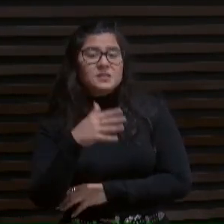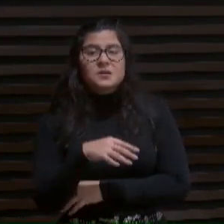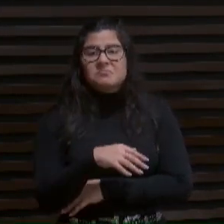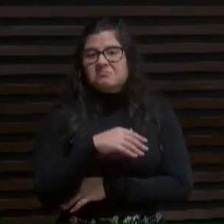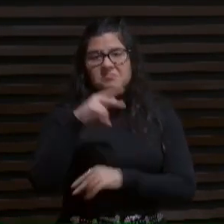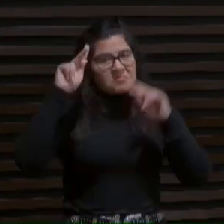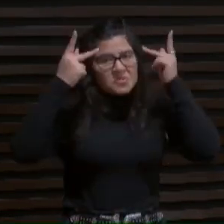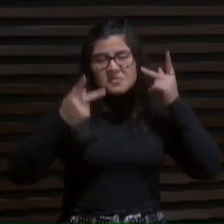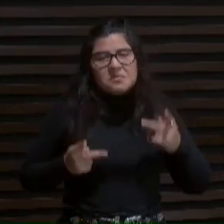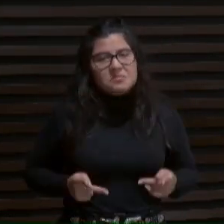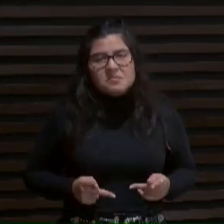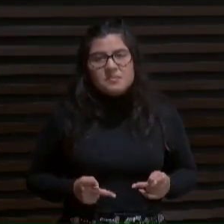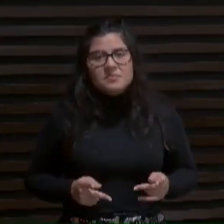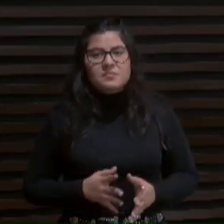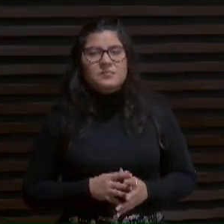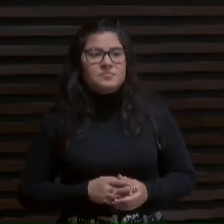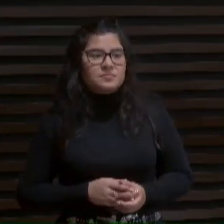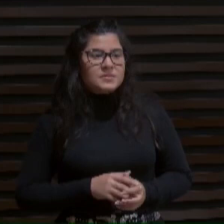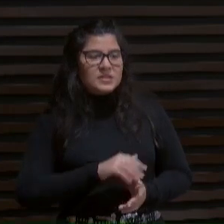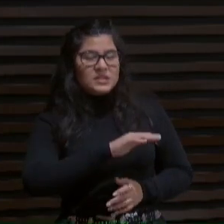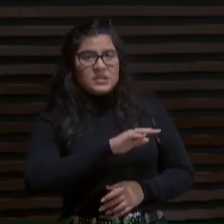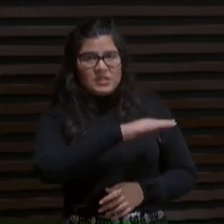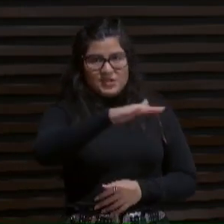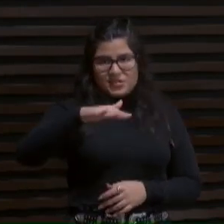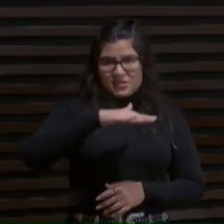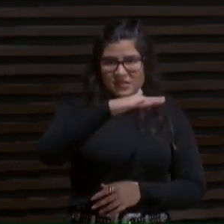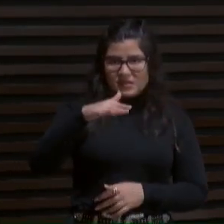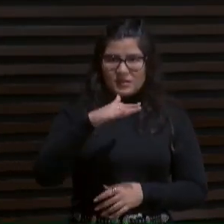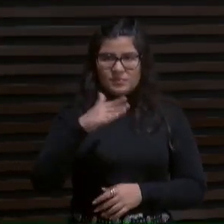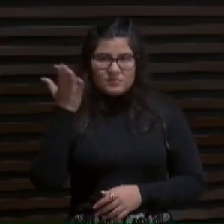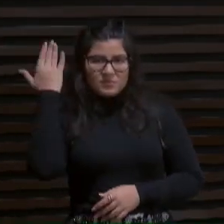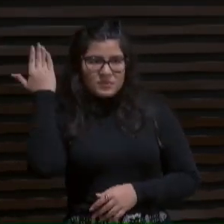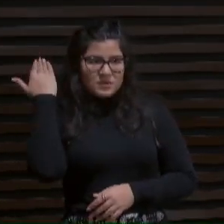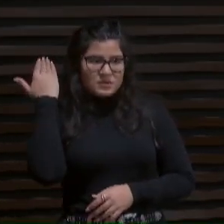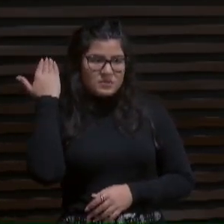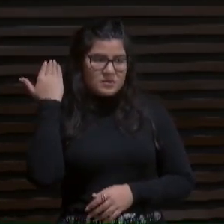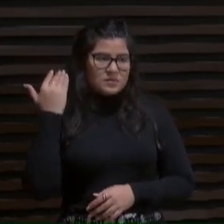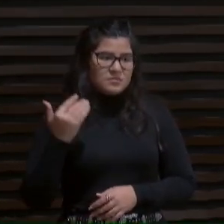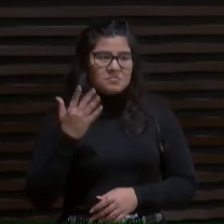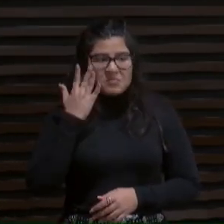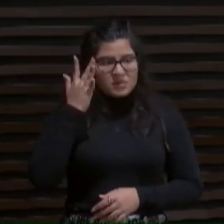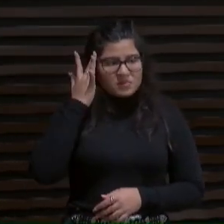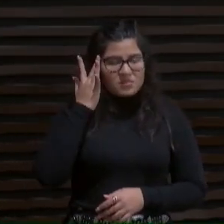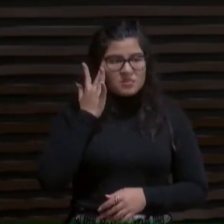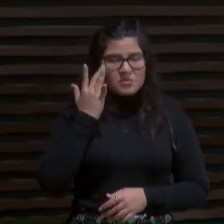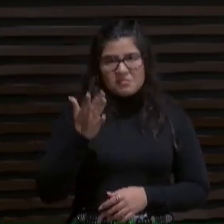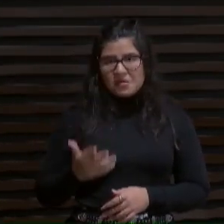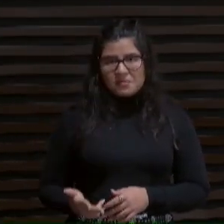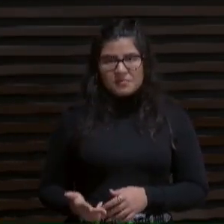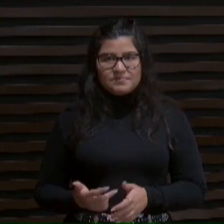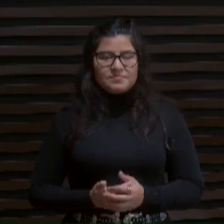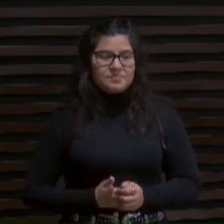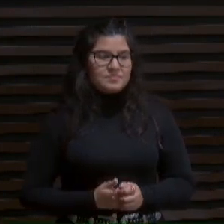isso naquela região, não é? No passado, dependendo de algo que acontecia, o nome da cidade mudava.